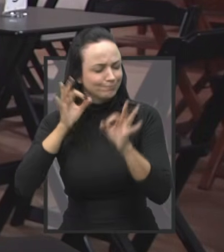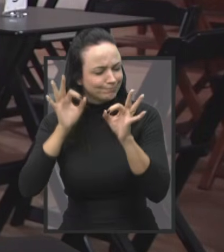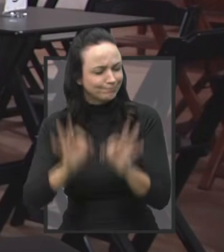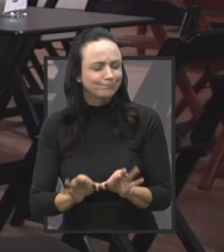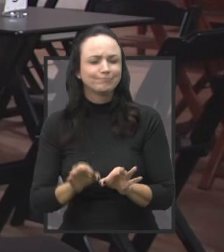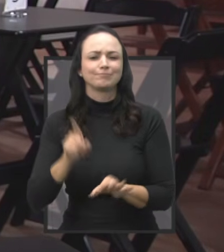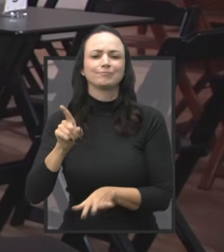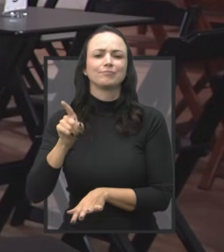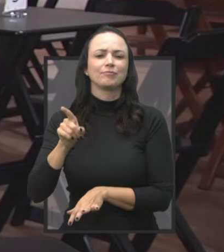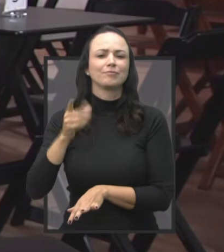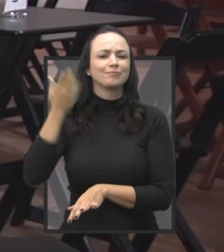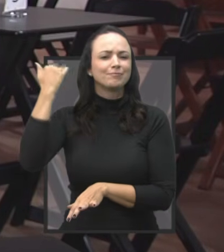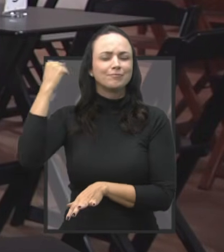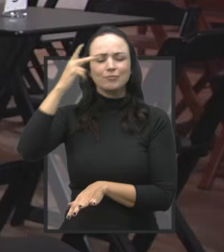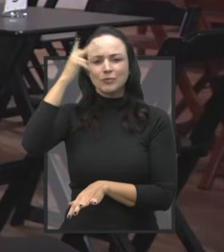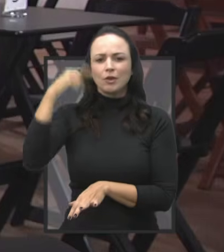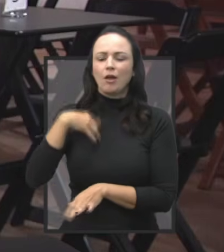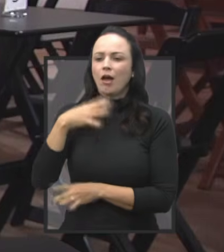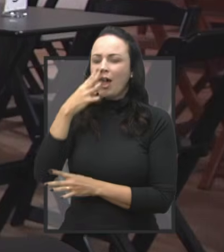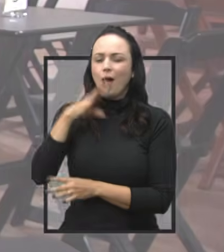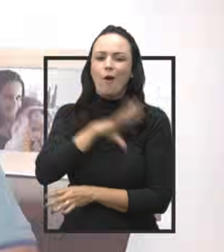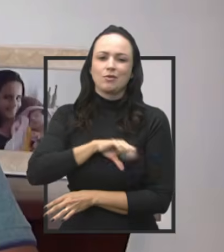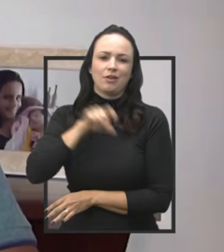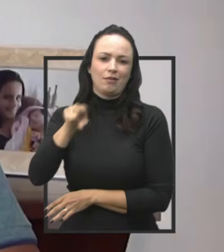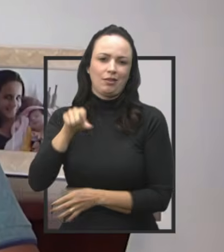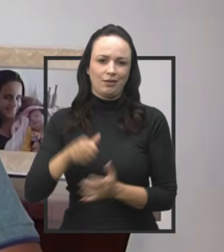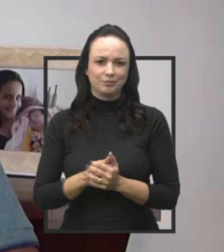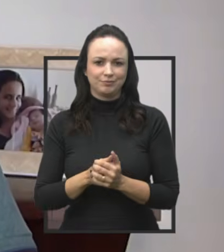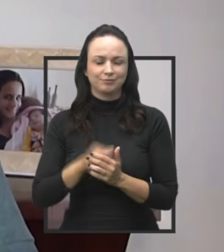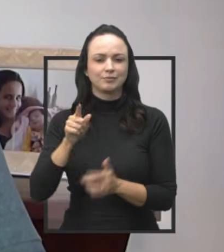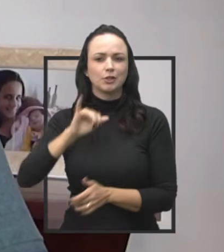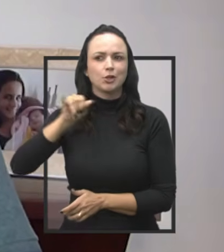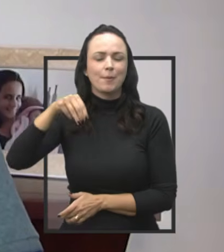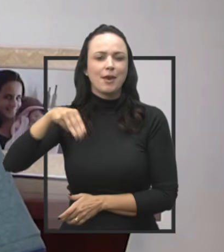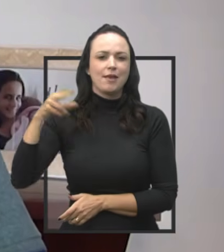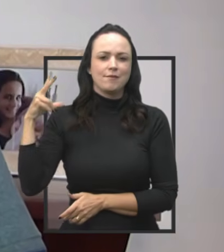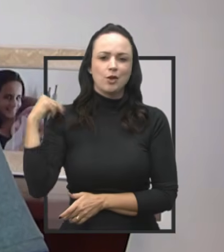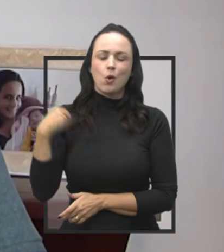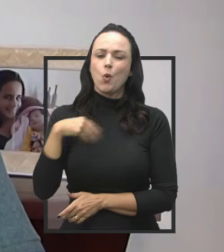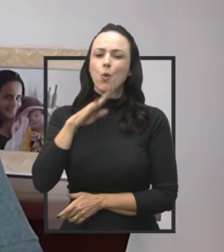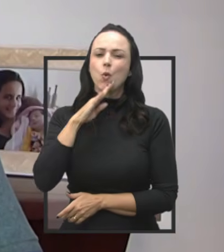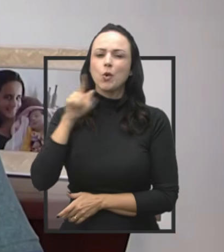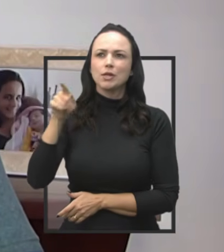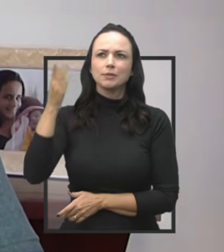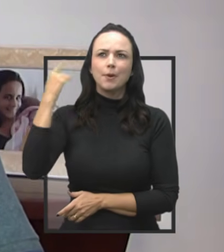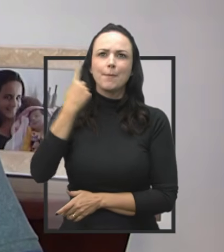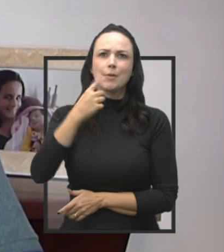mesmo, foi uma pessoa que eu estimei muito. O Zé Maria Verdini eu conheci ele em